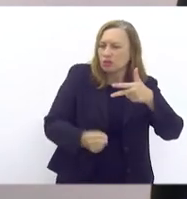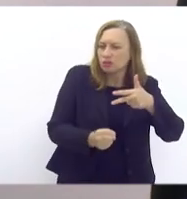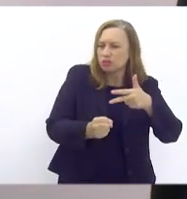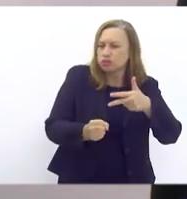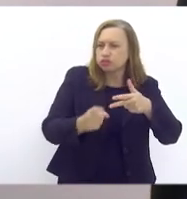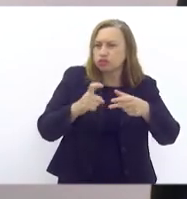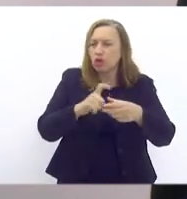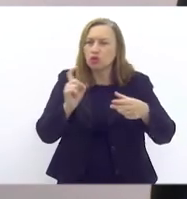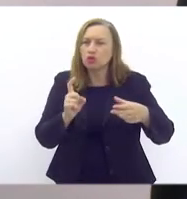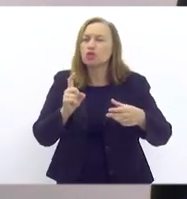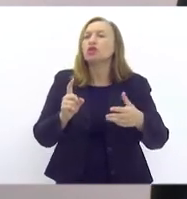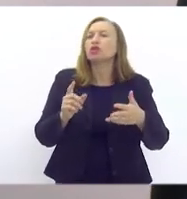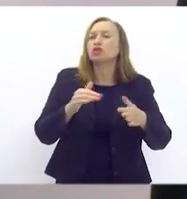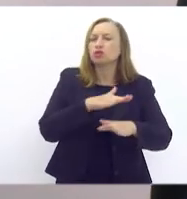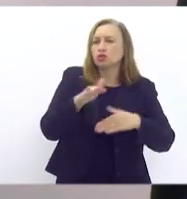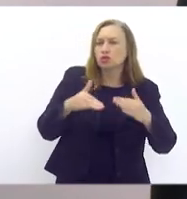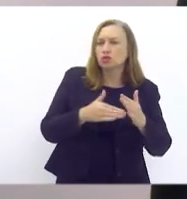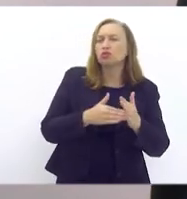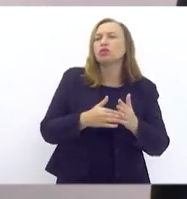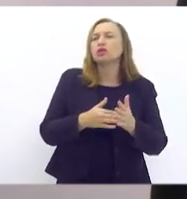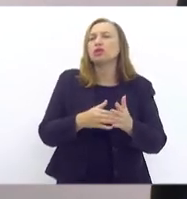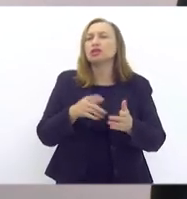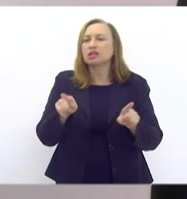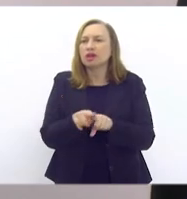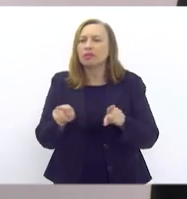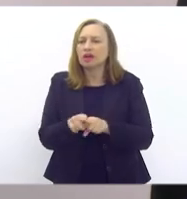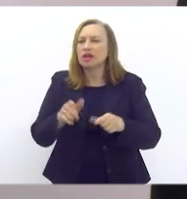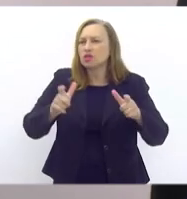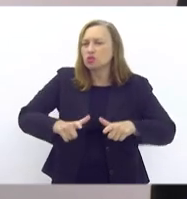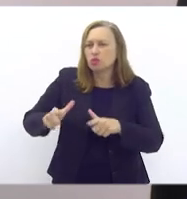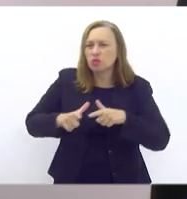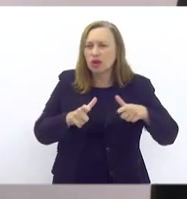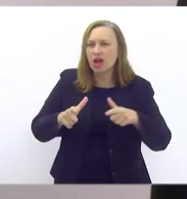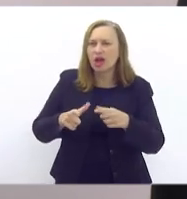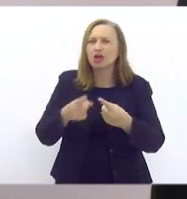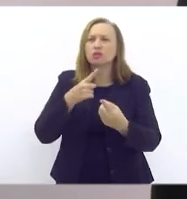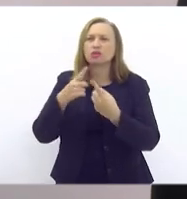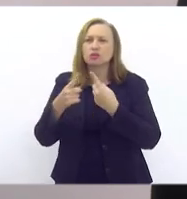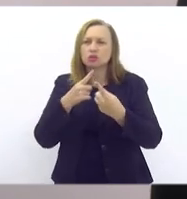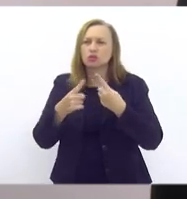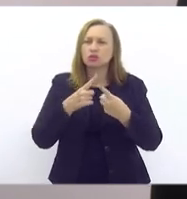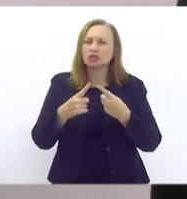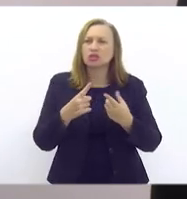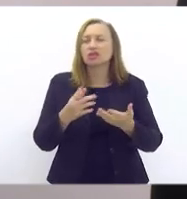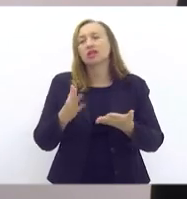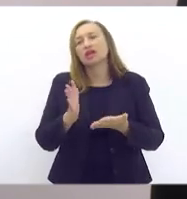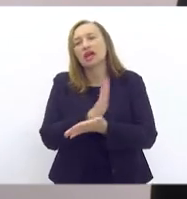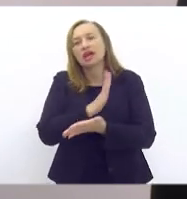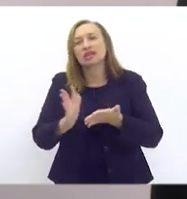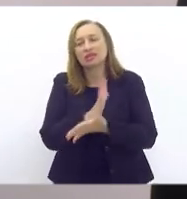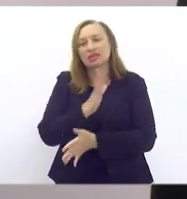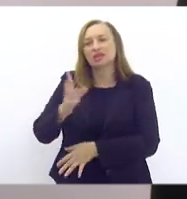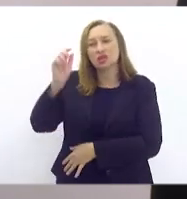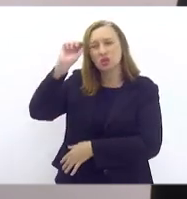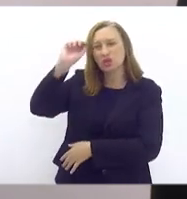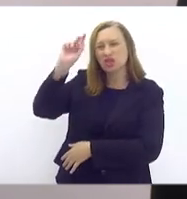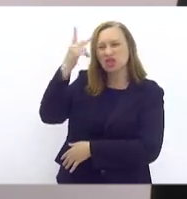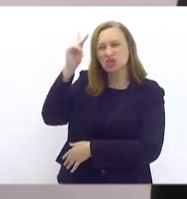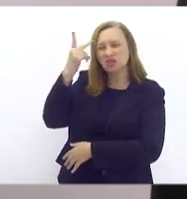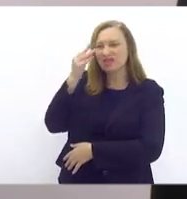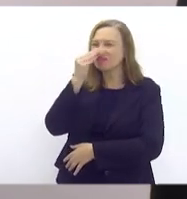também questionando esse espaço que muitas vezes eh historicamente negado